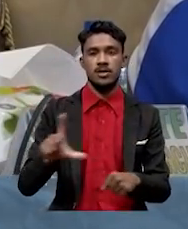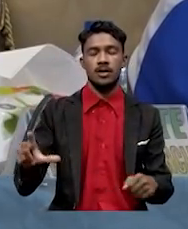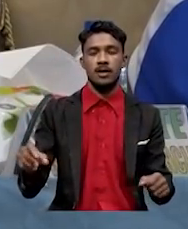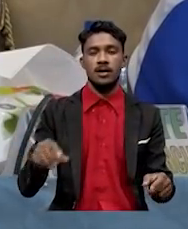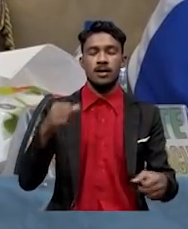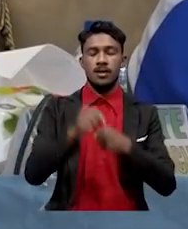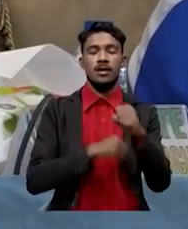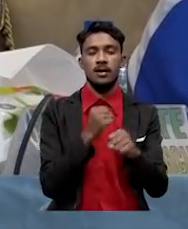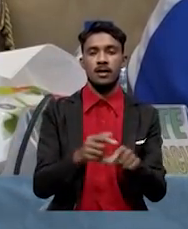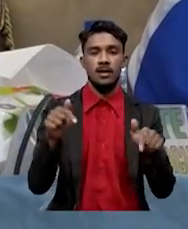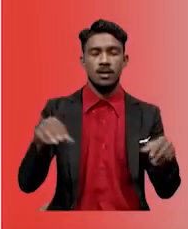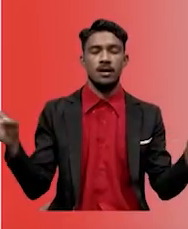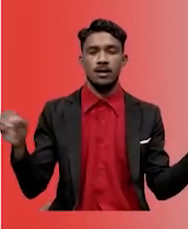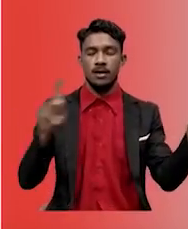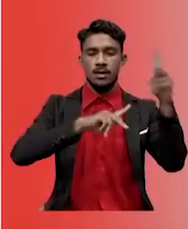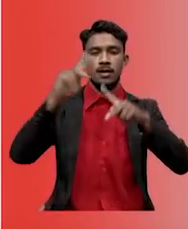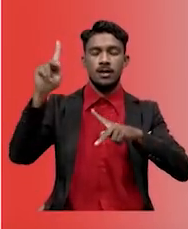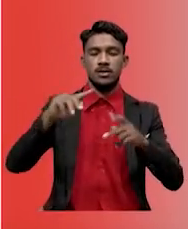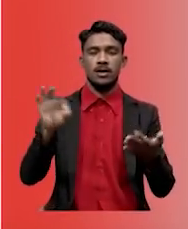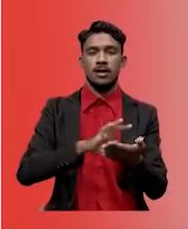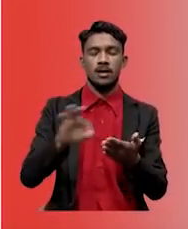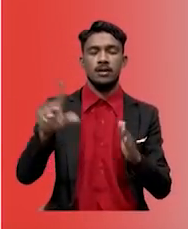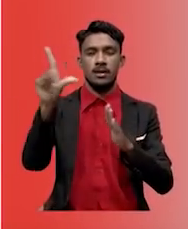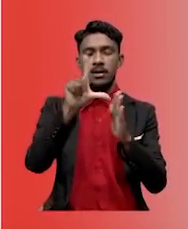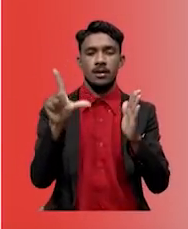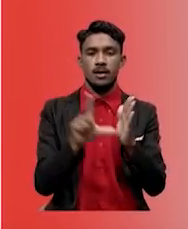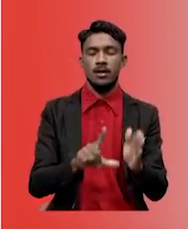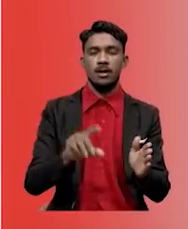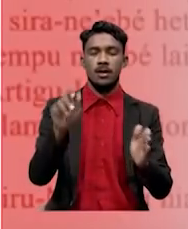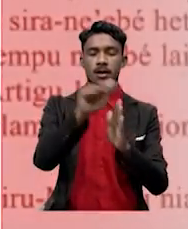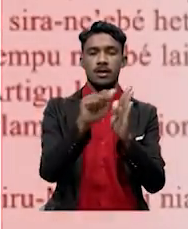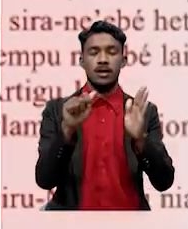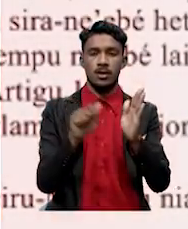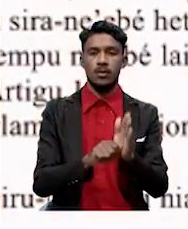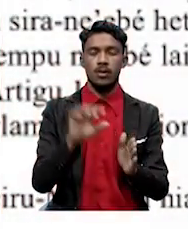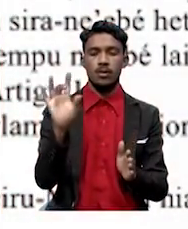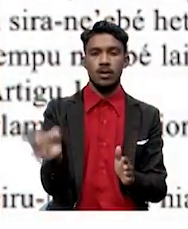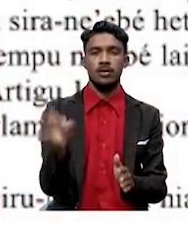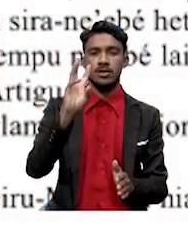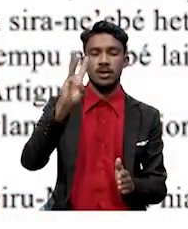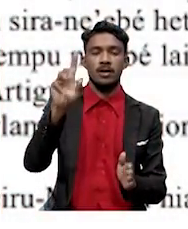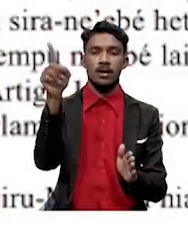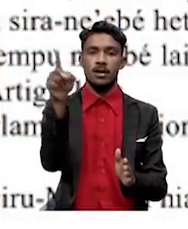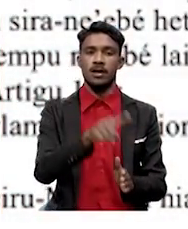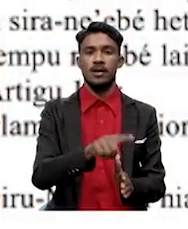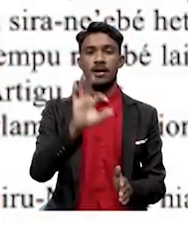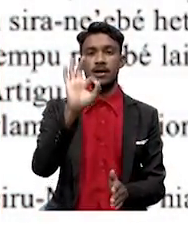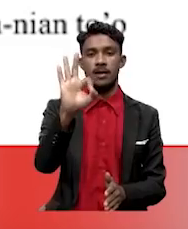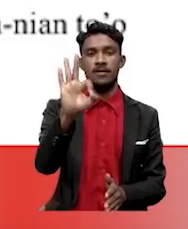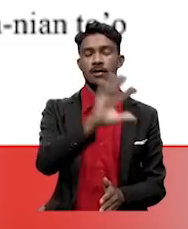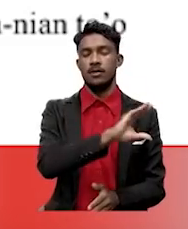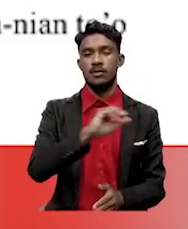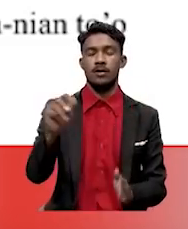kontese kaso ne prescreve iha konstitusaun artigo wal nulu resineng, alinha F no